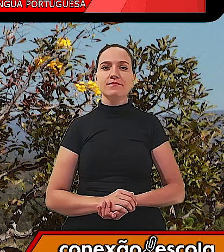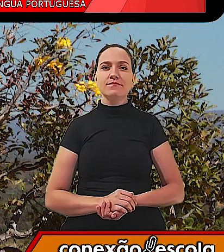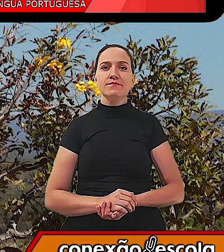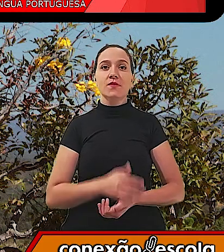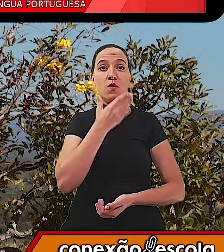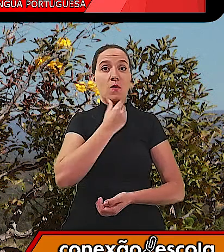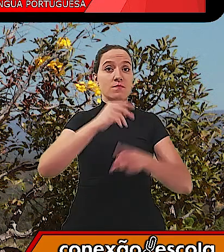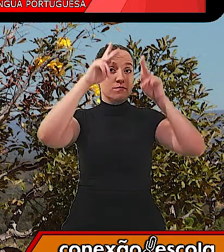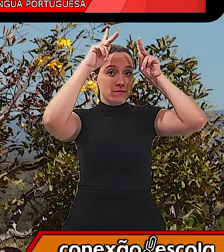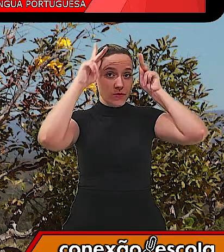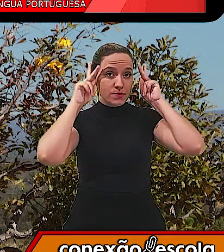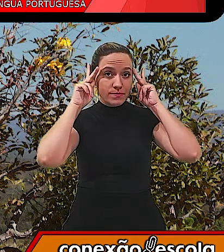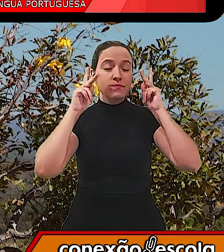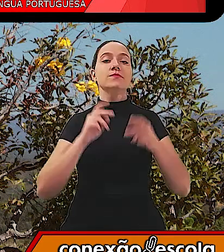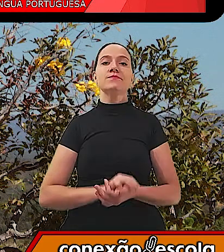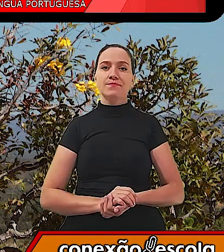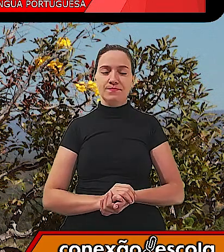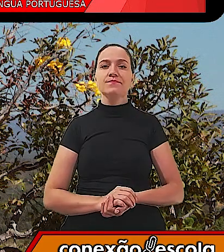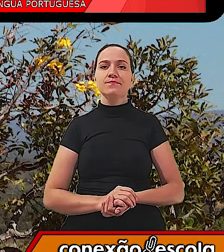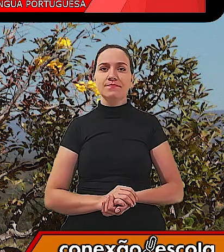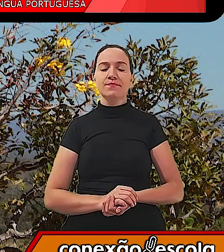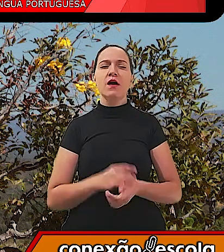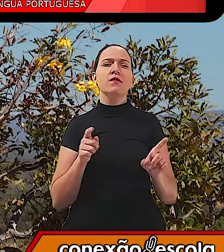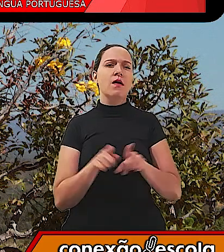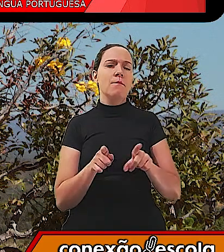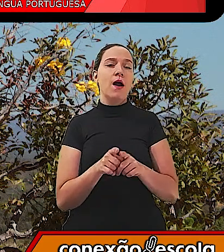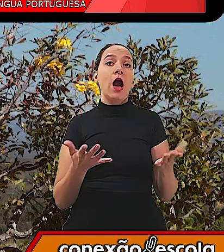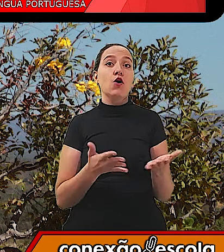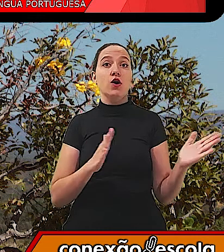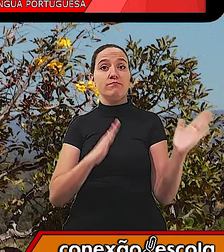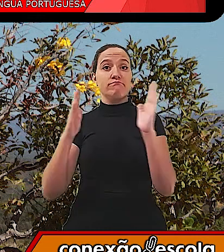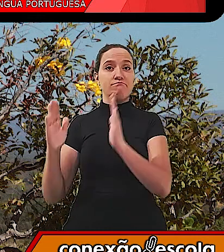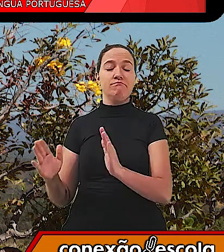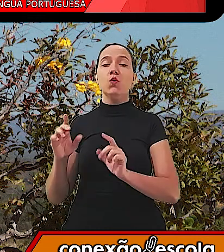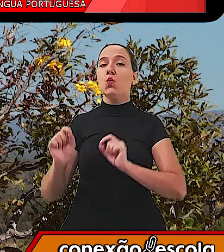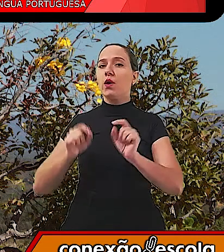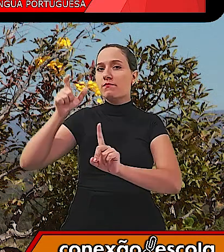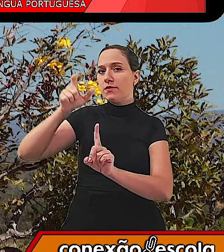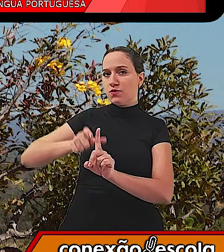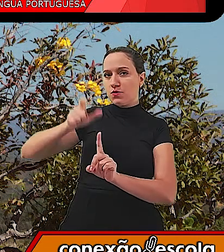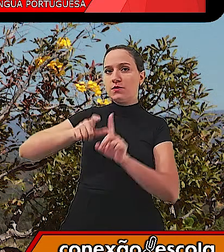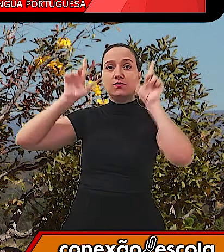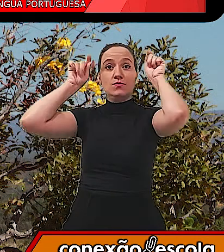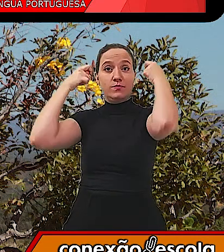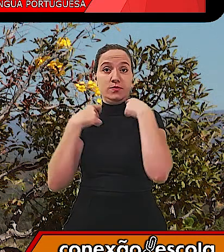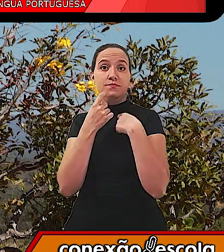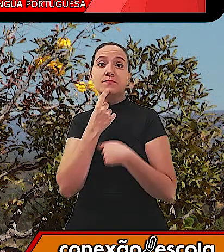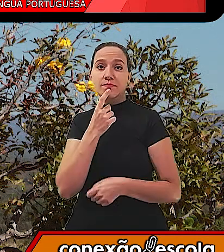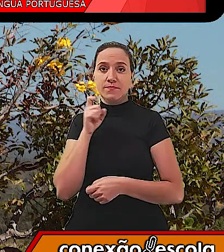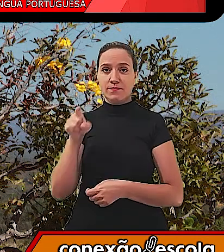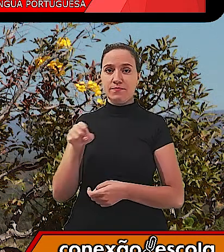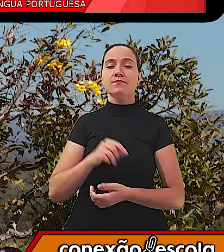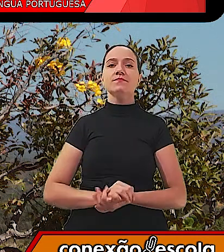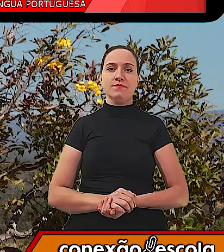o príncipe. E agora vamos pensar nas personagens do Chapeuzinho